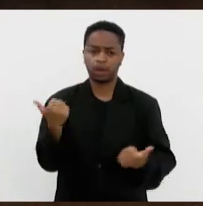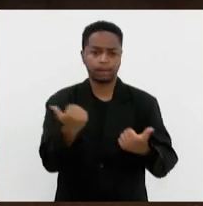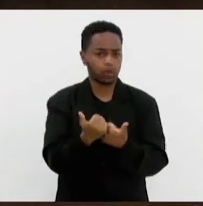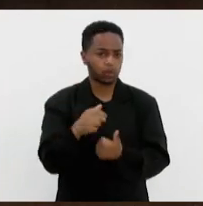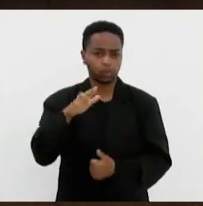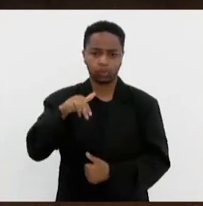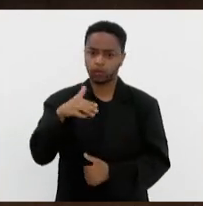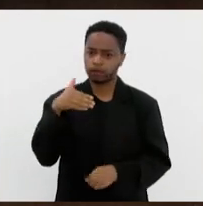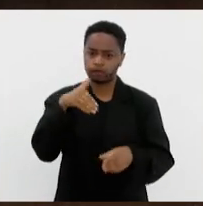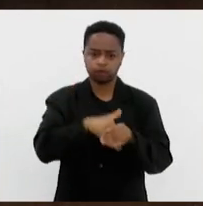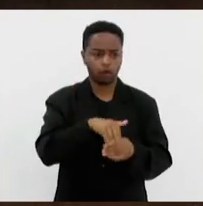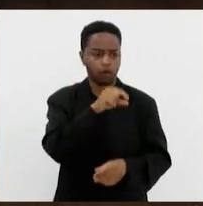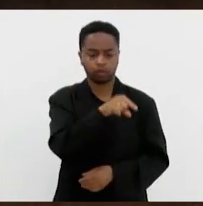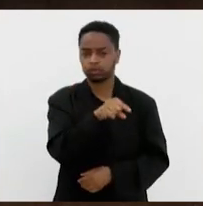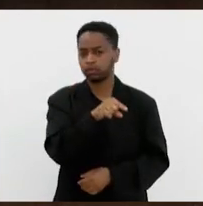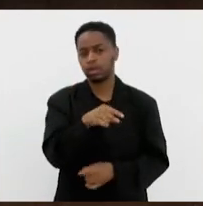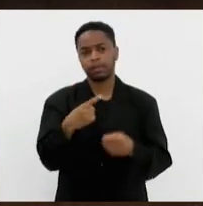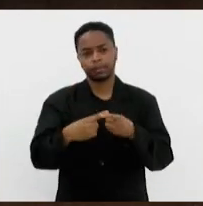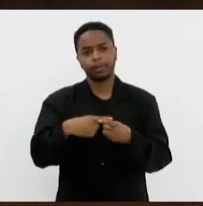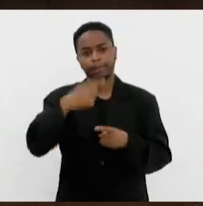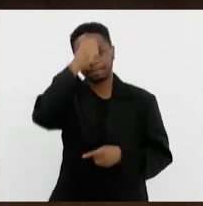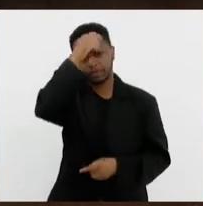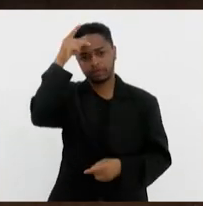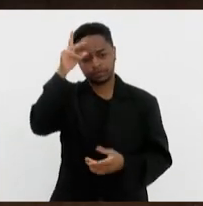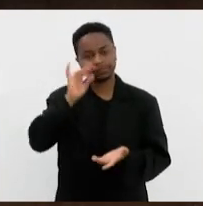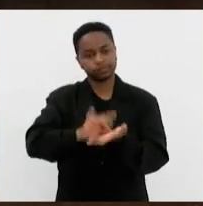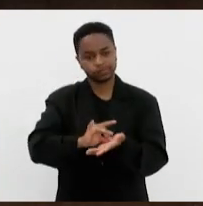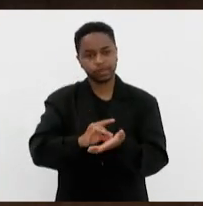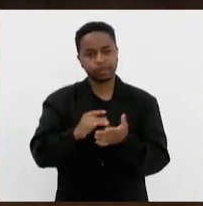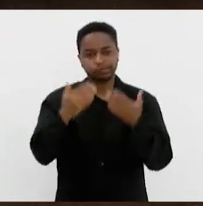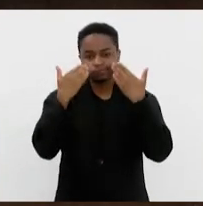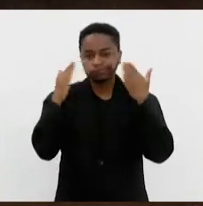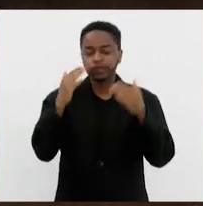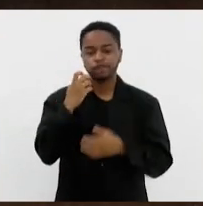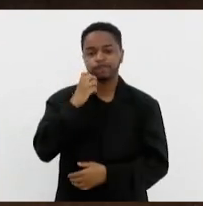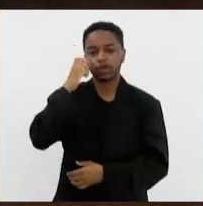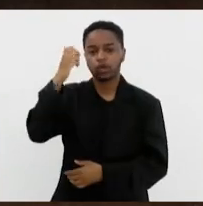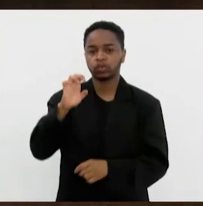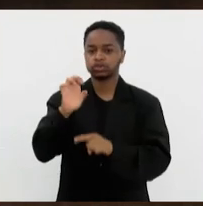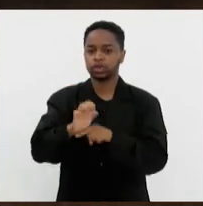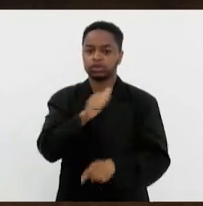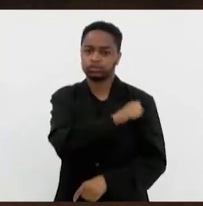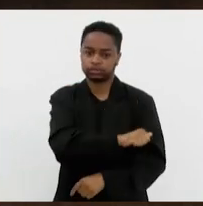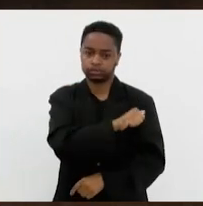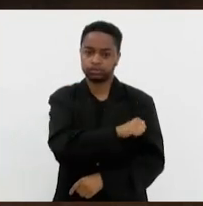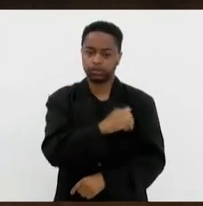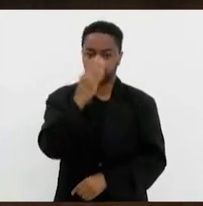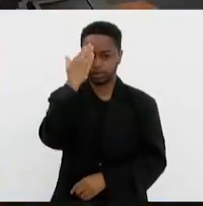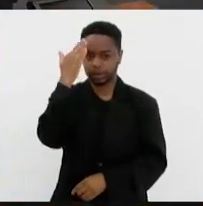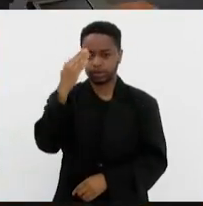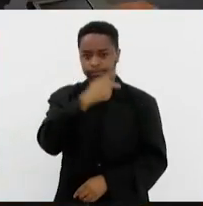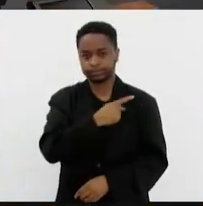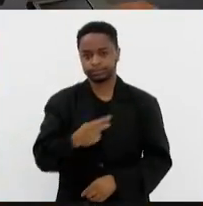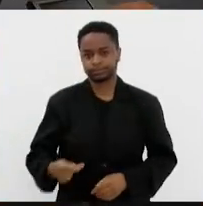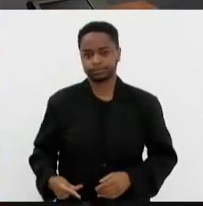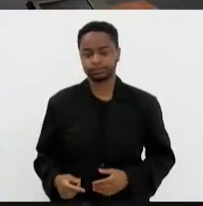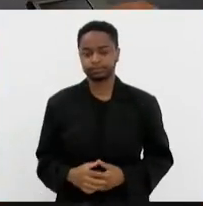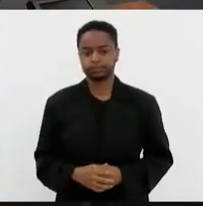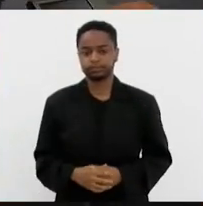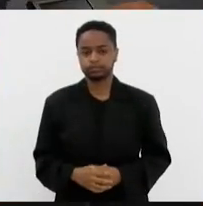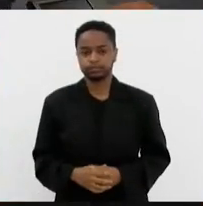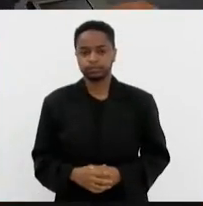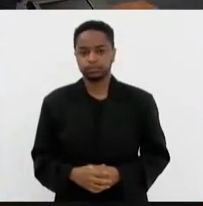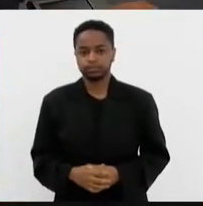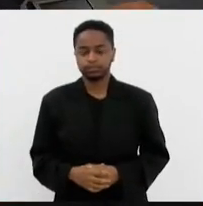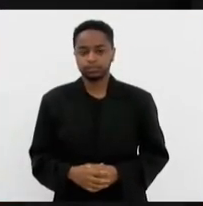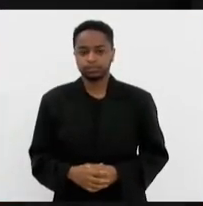De maneira nenhuma, esse é um prefeito que envergonha o Estado do Rio de Janeiro e o Brasil. Muito obrigado, presidente. Senhor